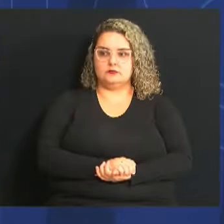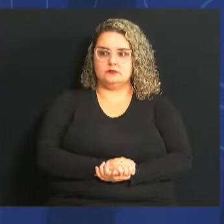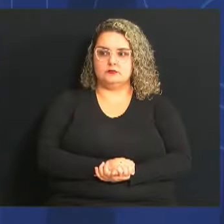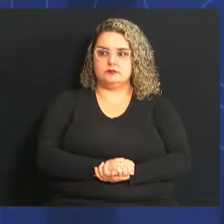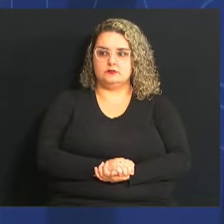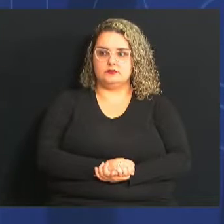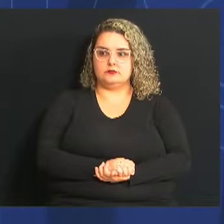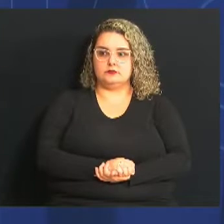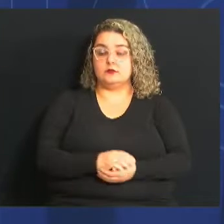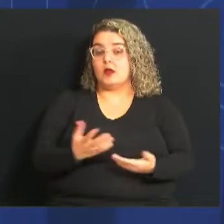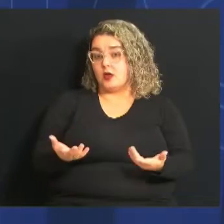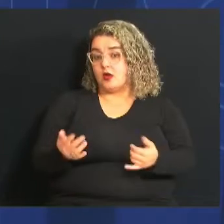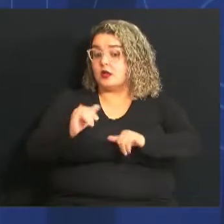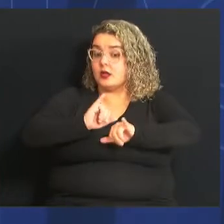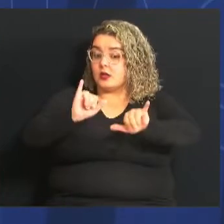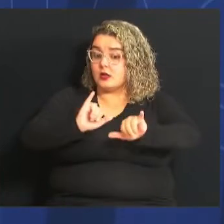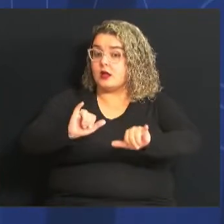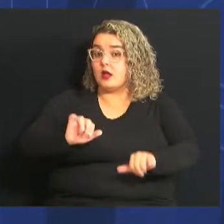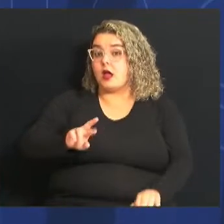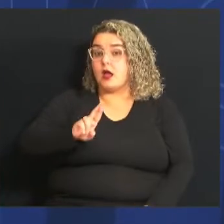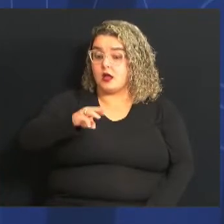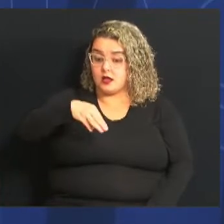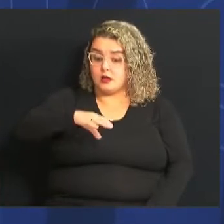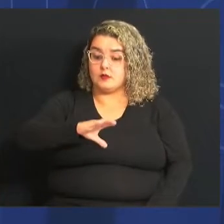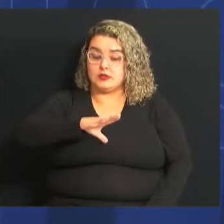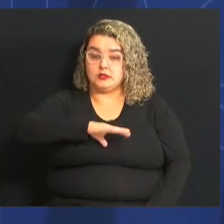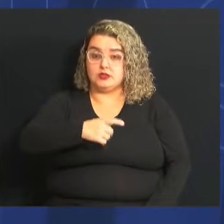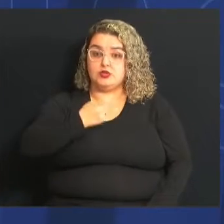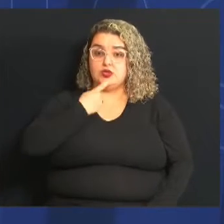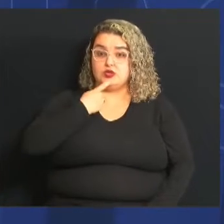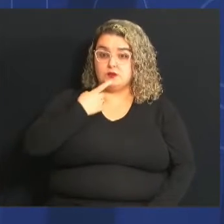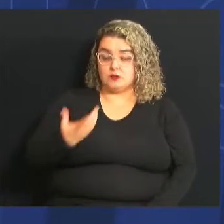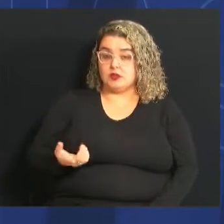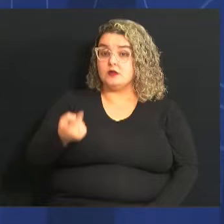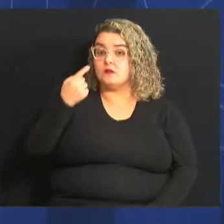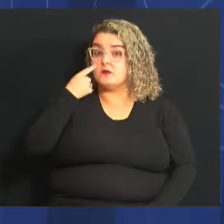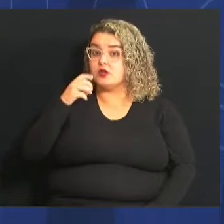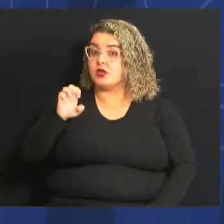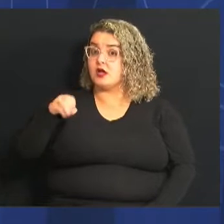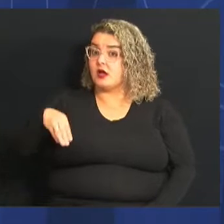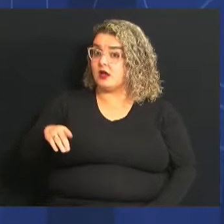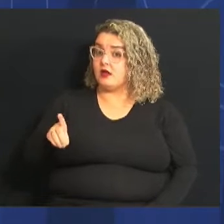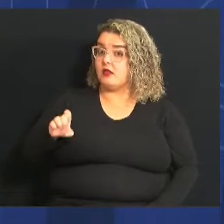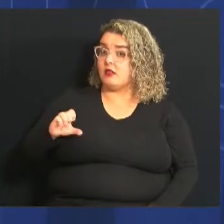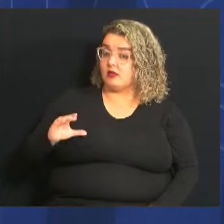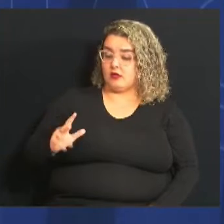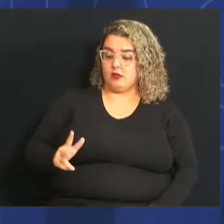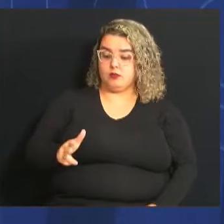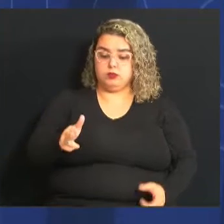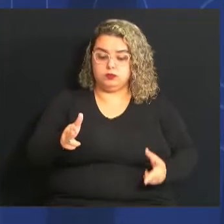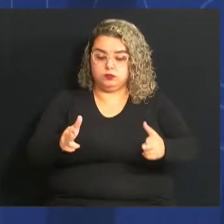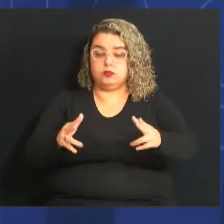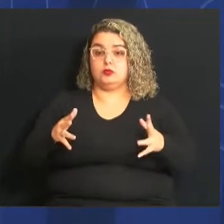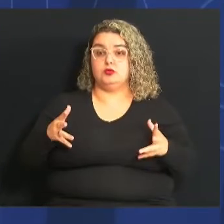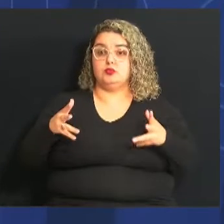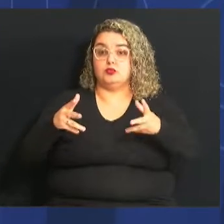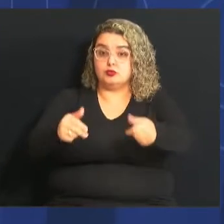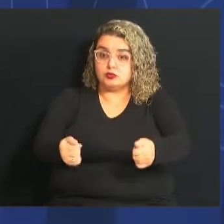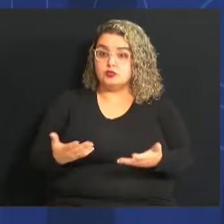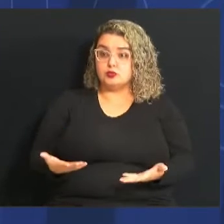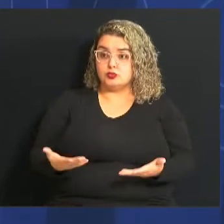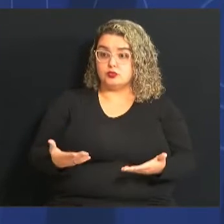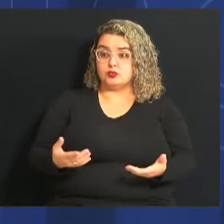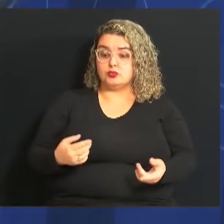Hora das notícias da metrópole de Campinas e olha só, a INDEC interditou totalmente o tráfego